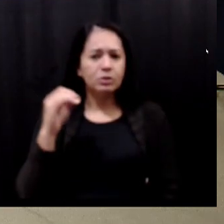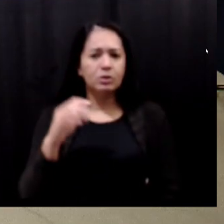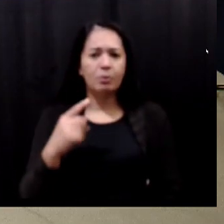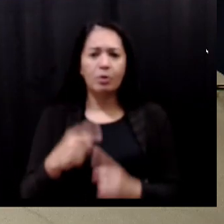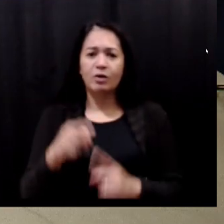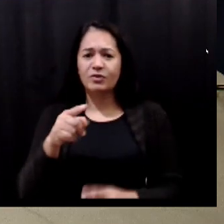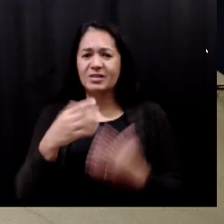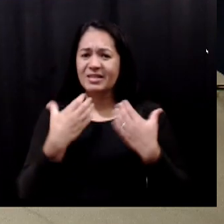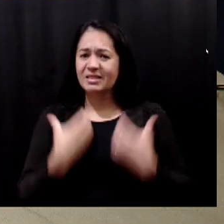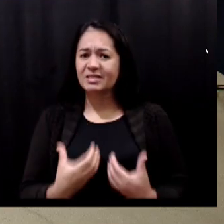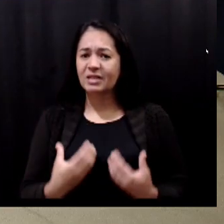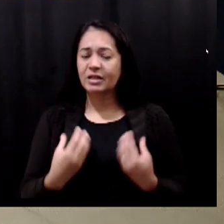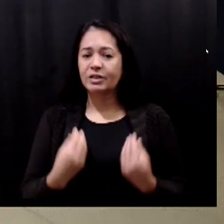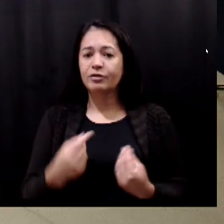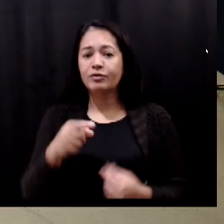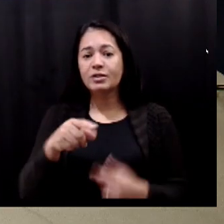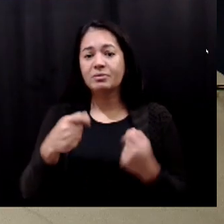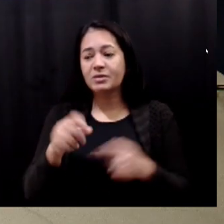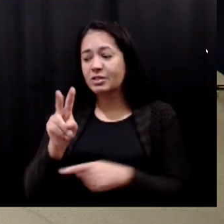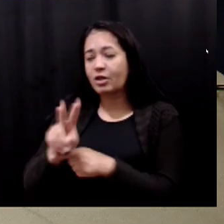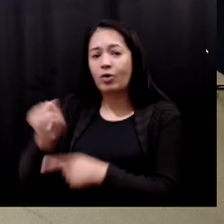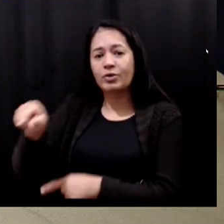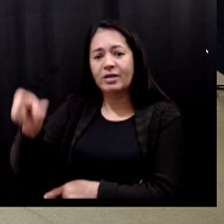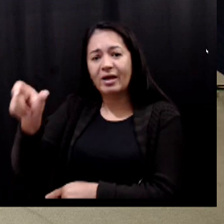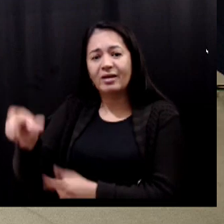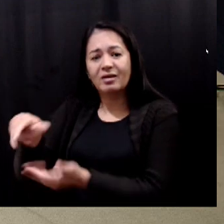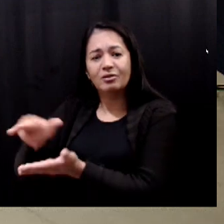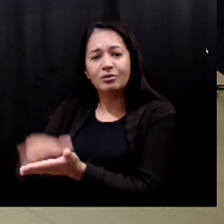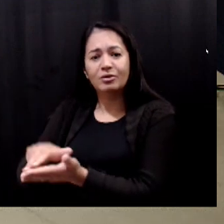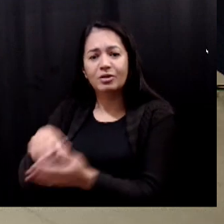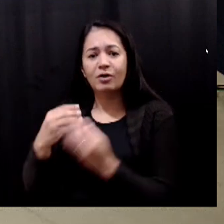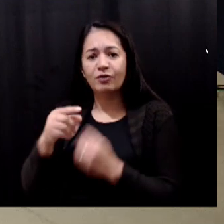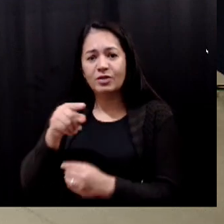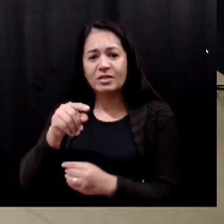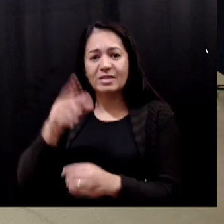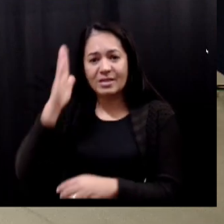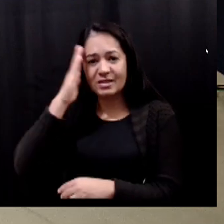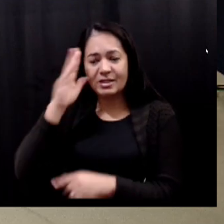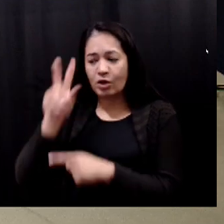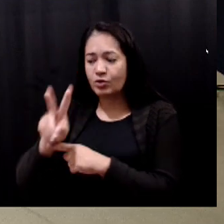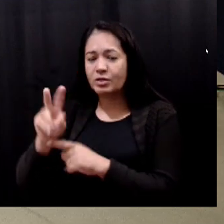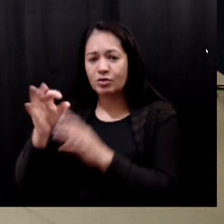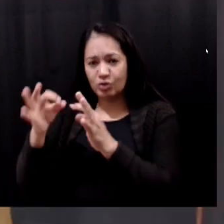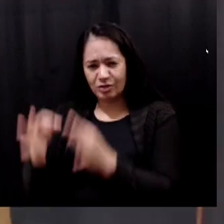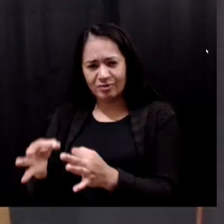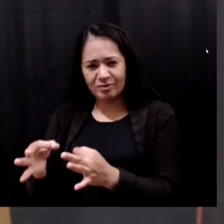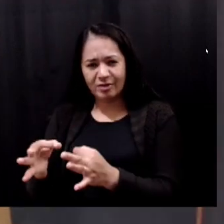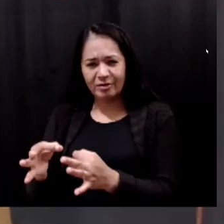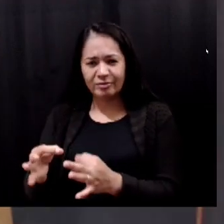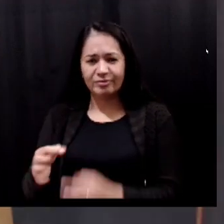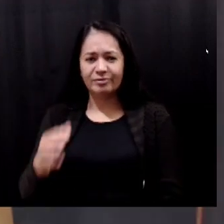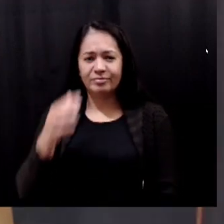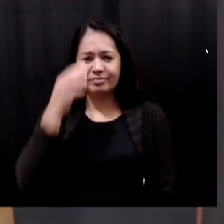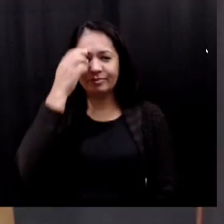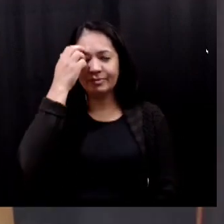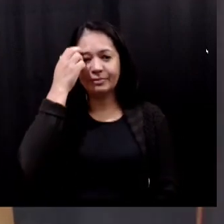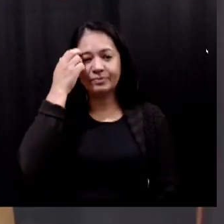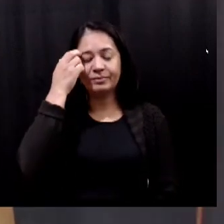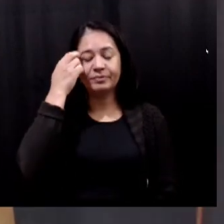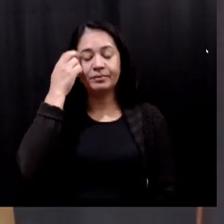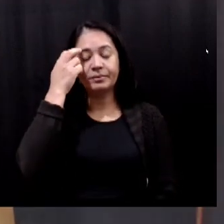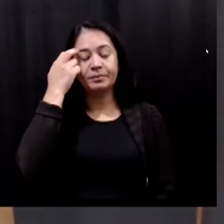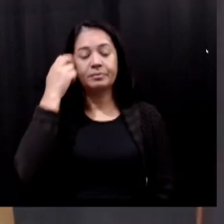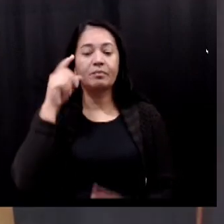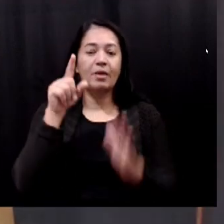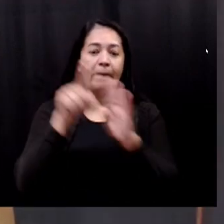precisa cuidar. E aí, será que o seu cuidado está sendo da forma que ele precisa ser feito? Excelente. Suelen, boa pergunta, né? Então,